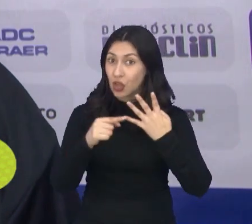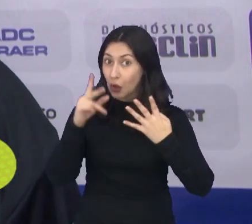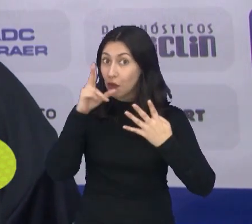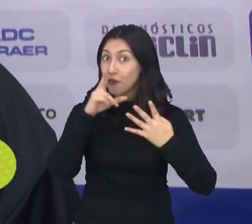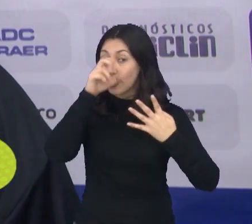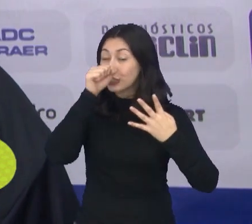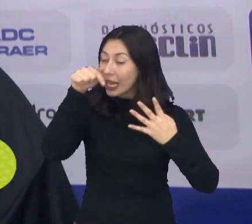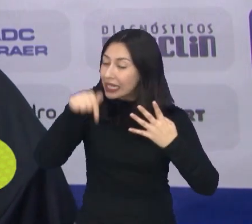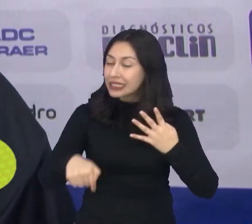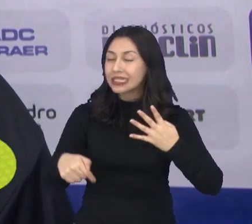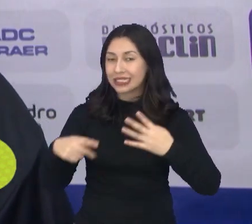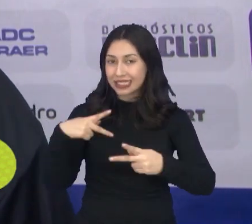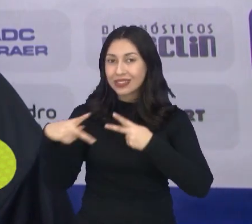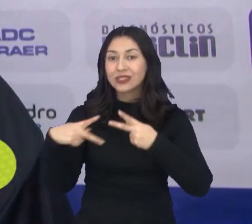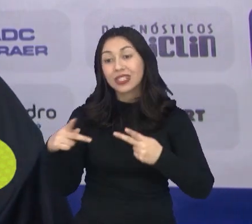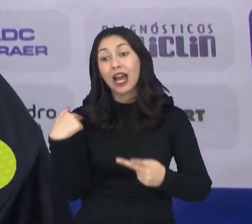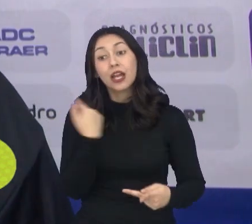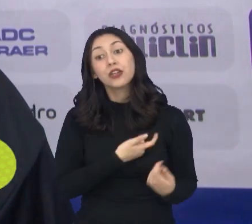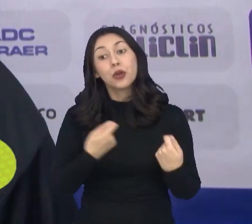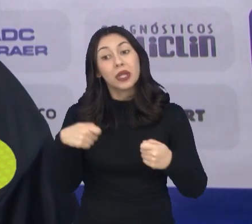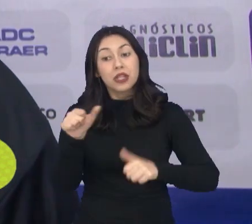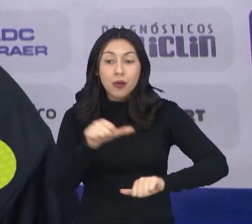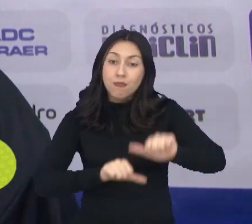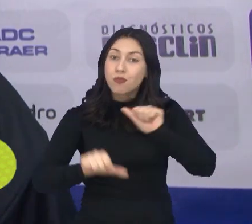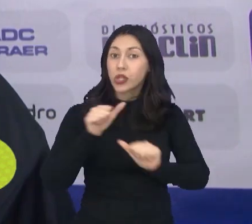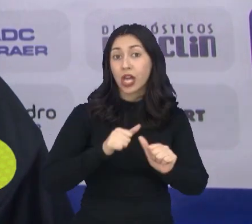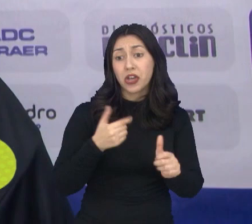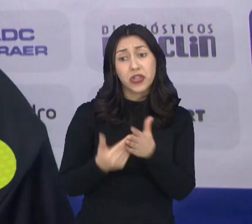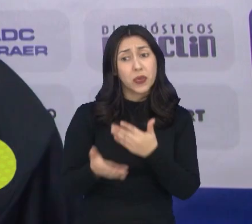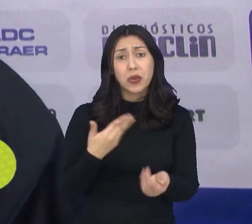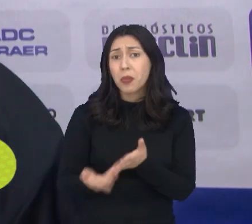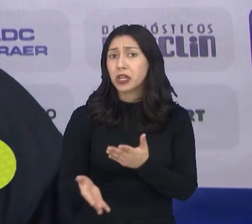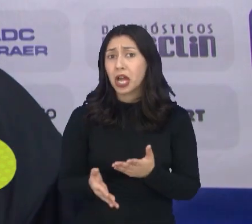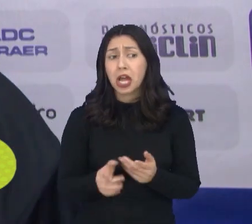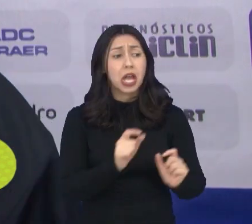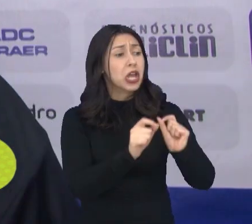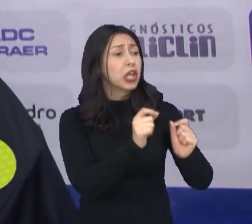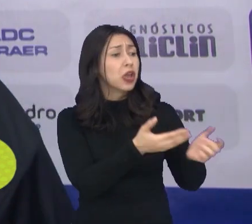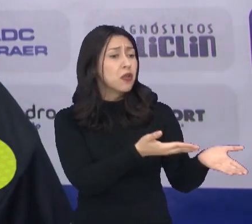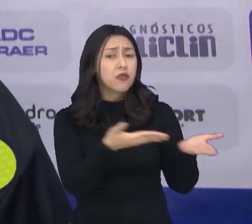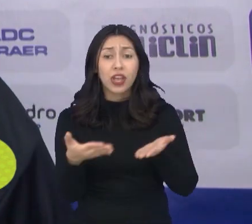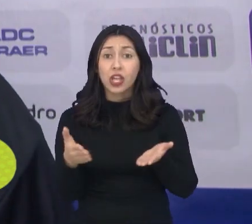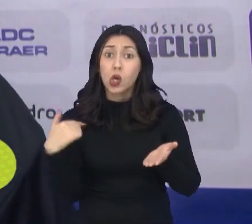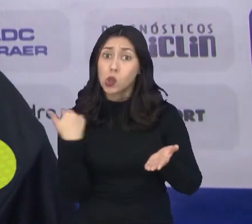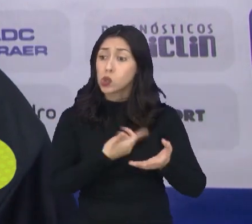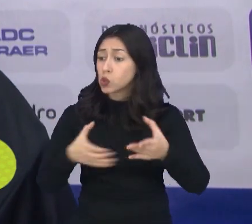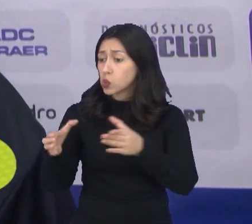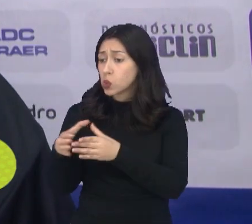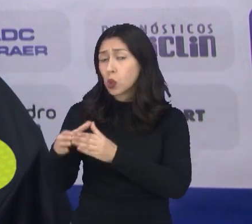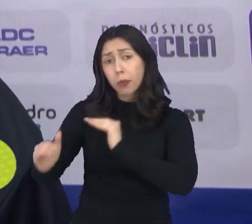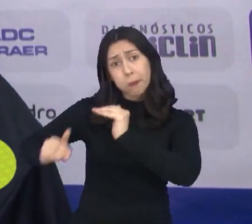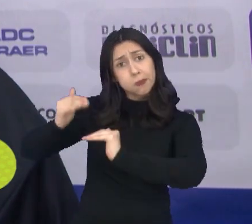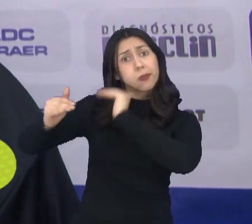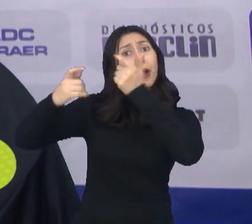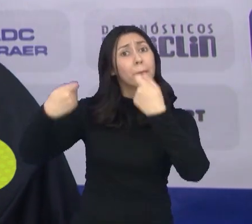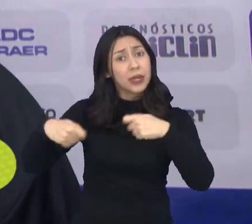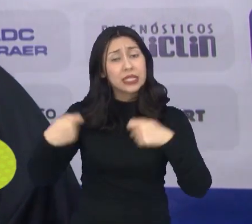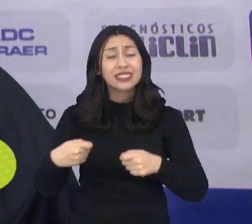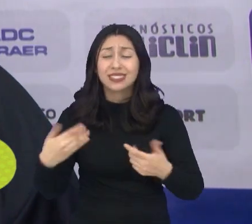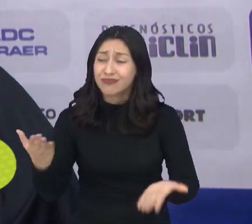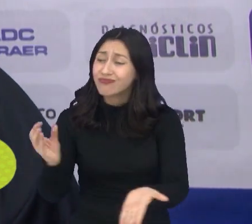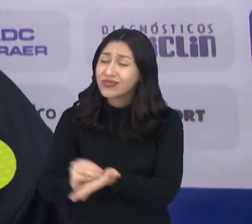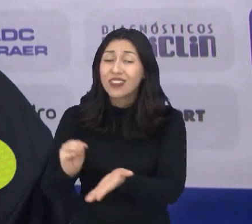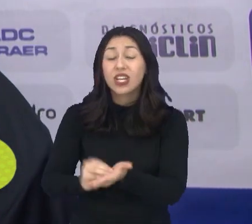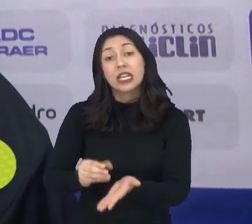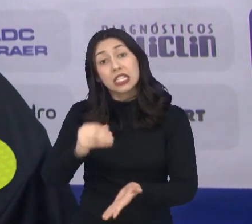casa. A gente precisa reverter. Independente de quem venha, o nosso time tem que evoluir. E é o que está faltando. Se a gente